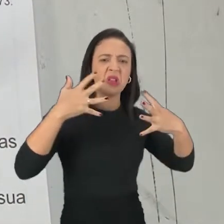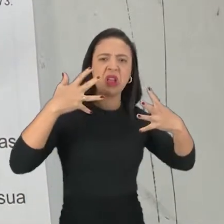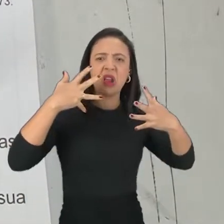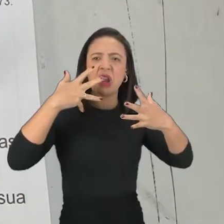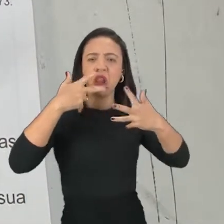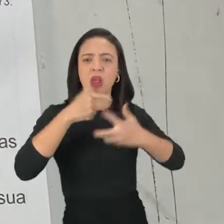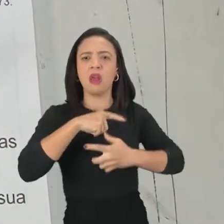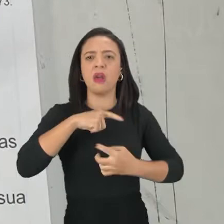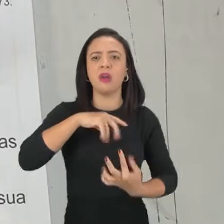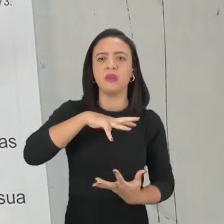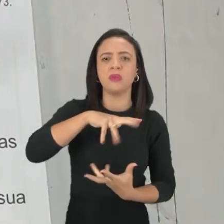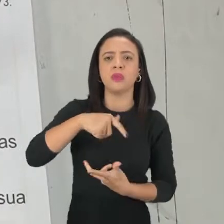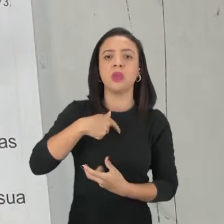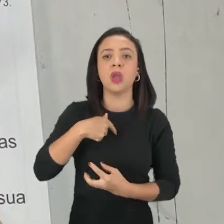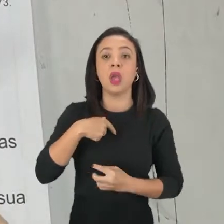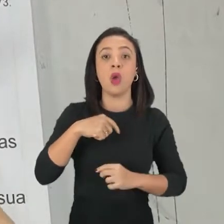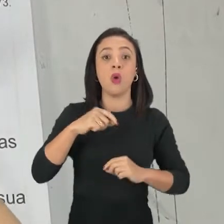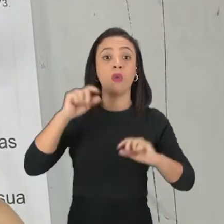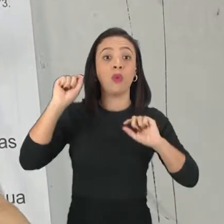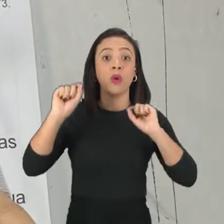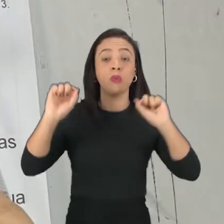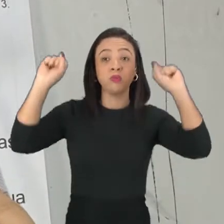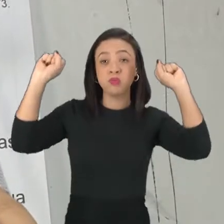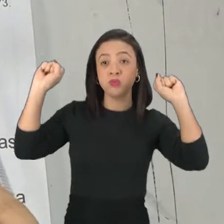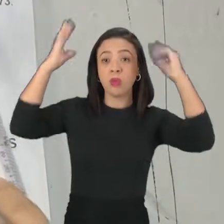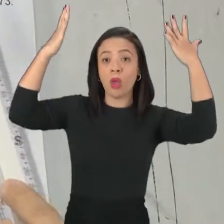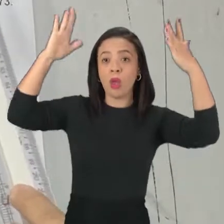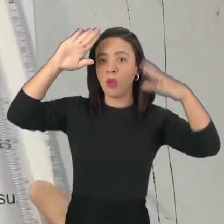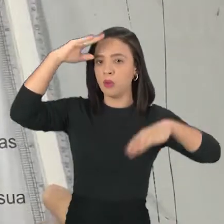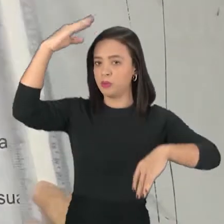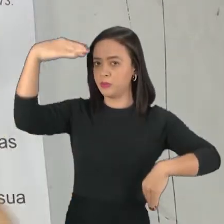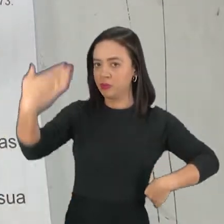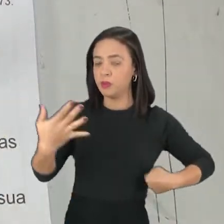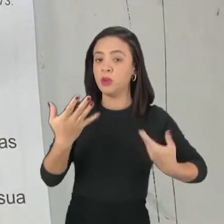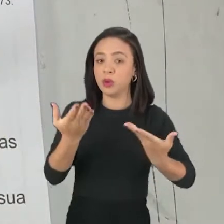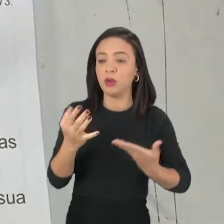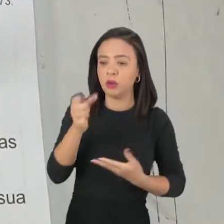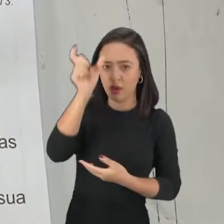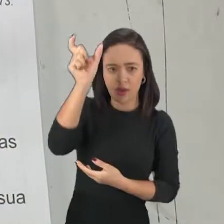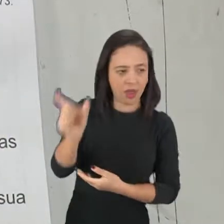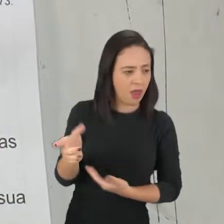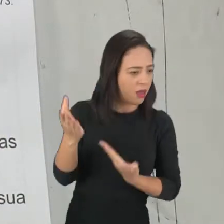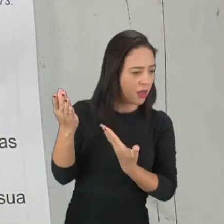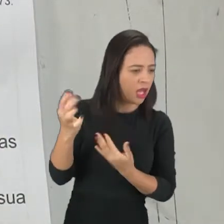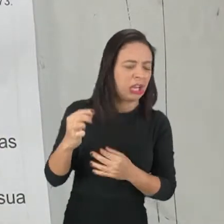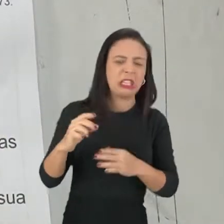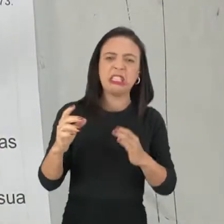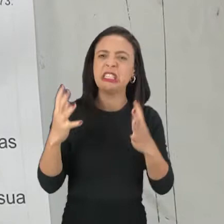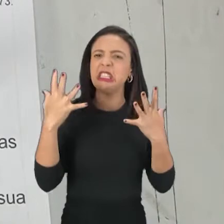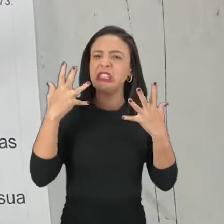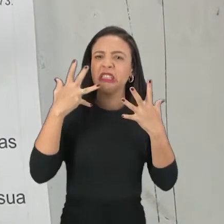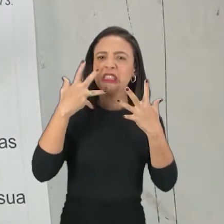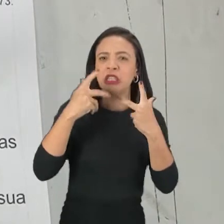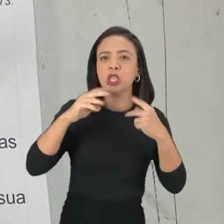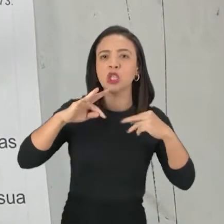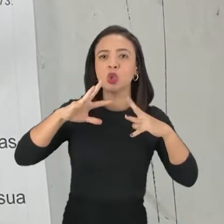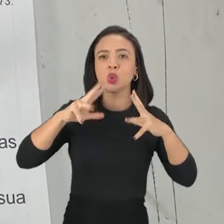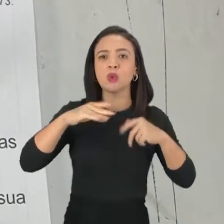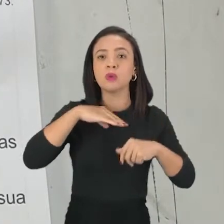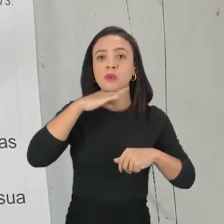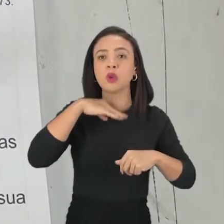do mundo vou dar uma grande festa em sua honra e quero ver dizer um Braco